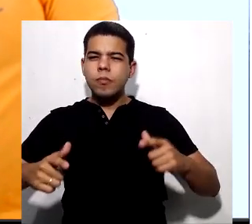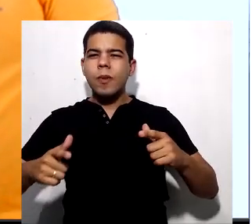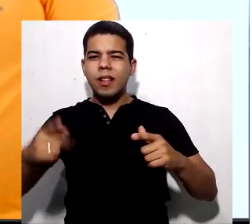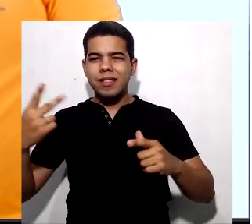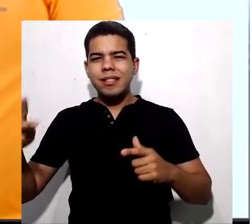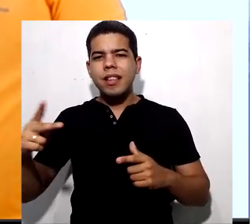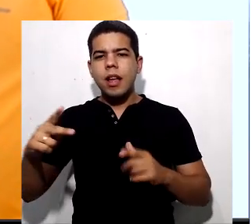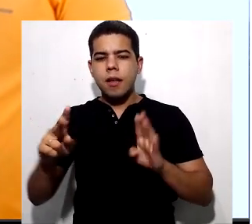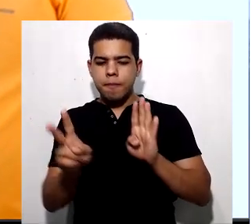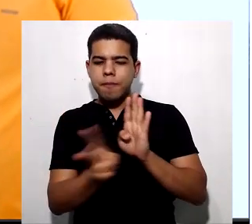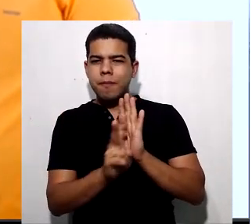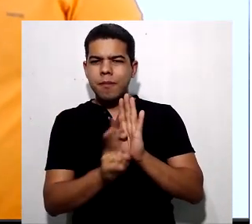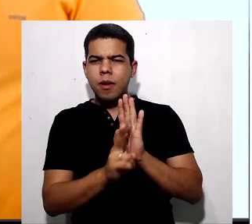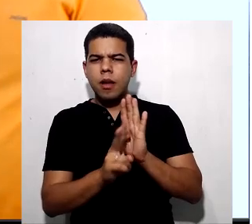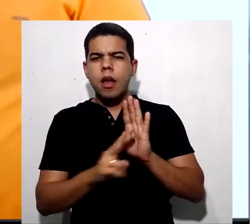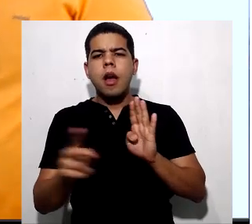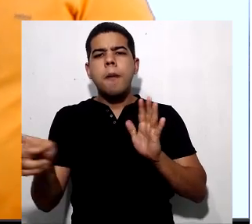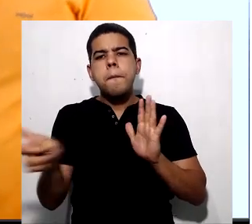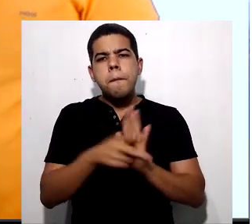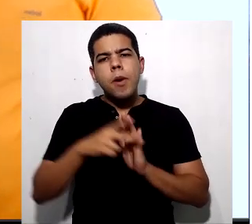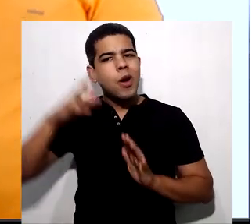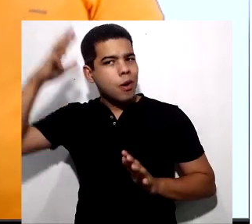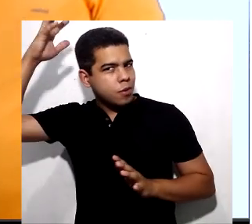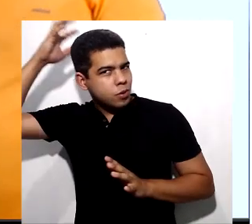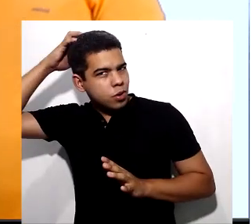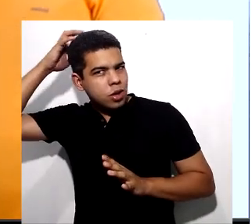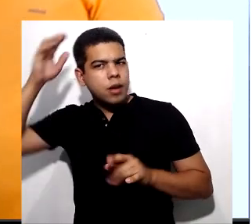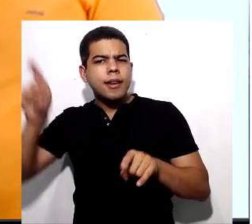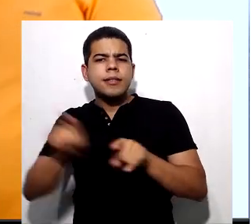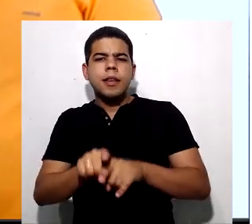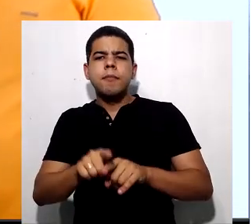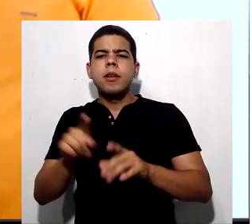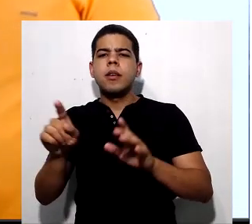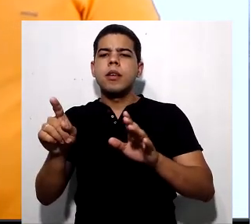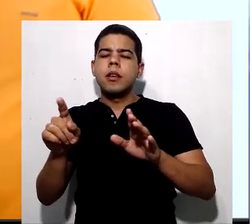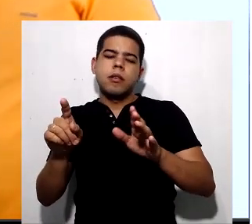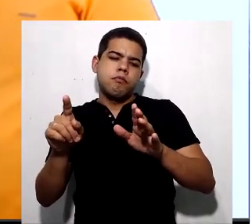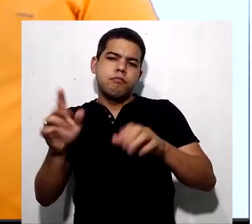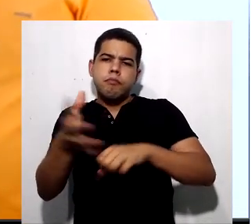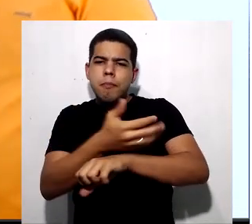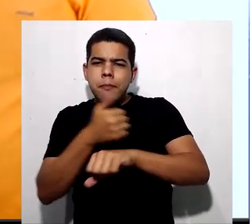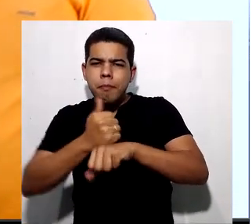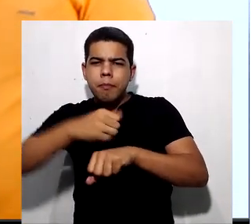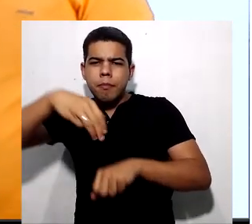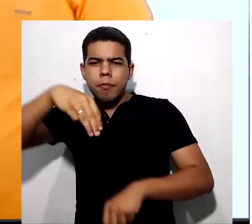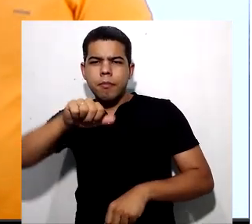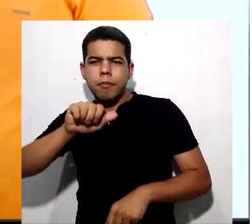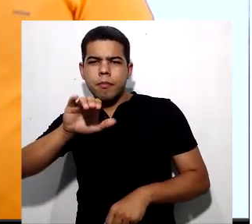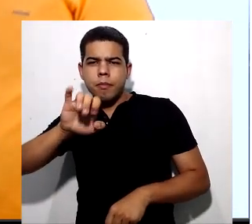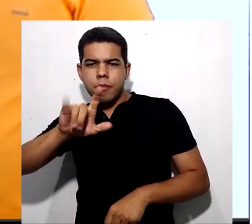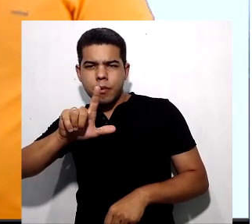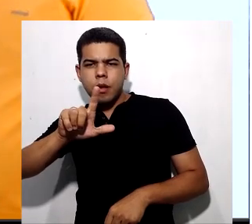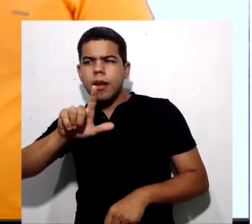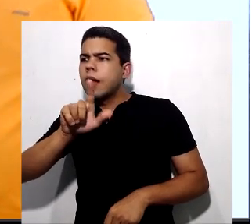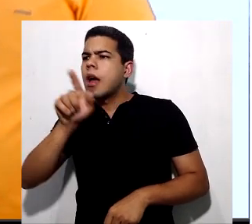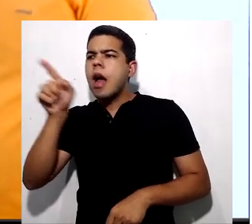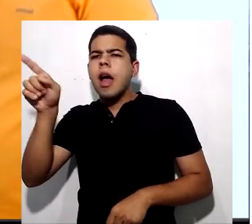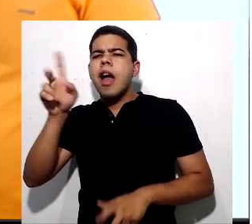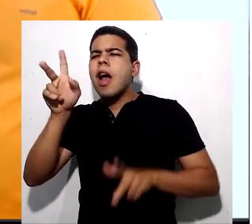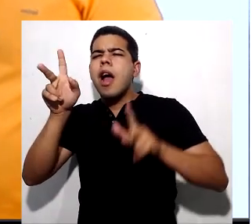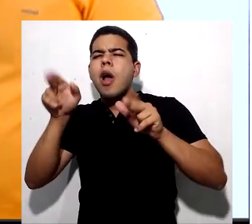judeus. Nós temos aqui a Praça Maciel Pinheiro, certo? E o bairro da Boa Vista. Então, Recife está dentro